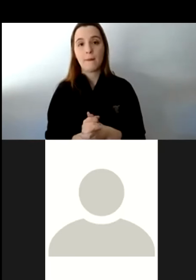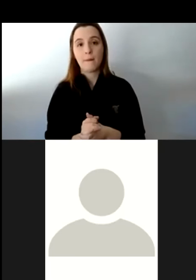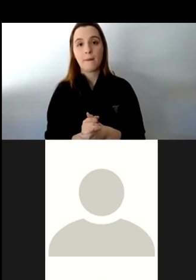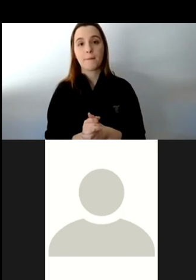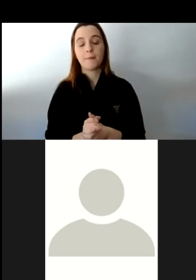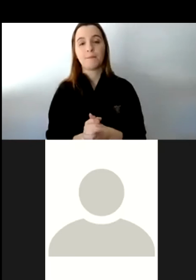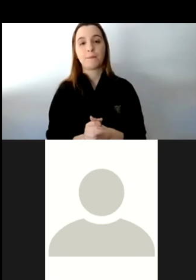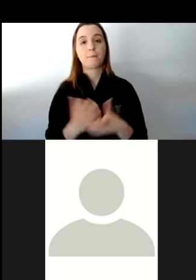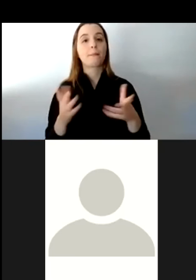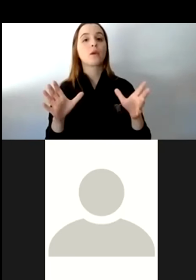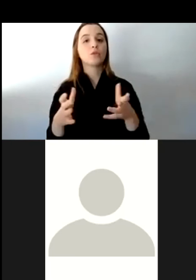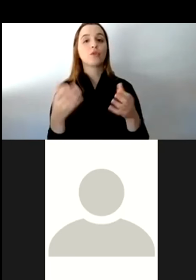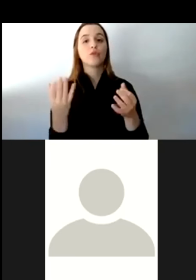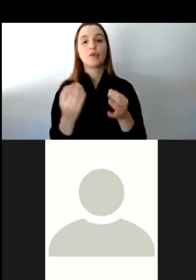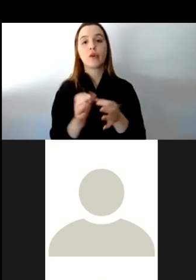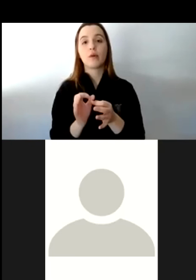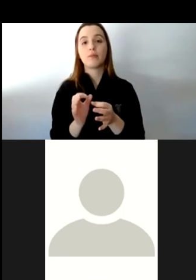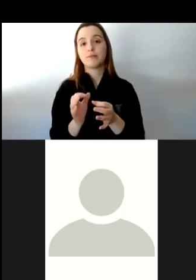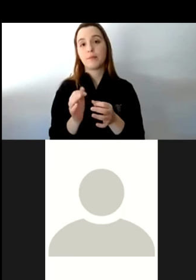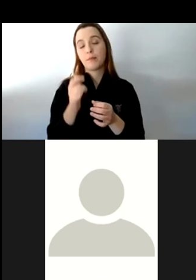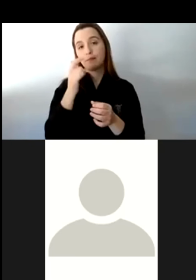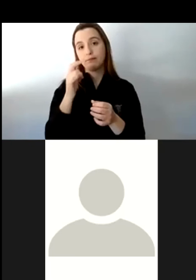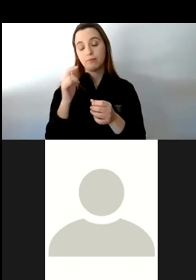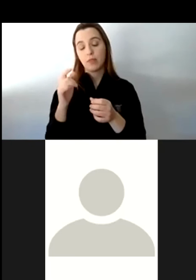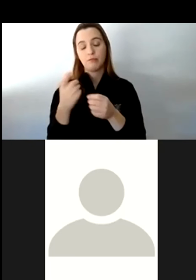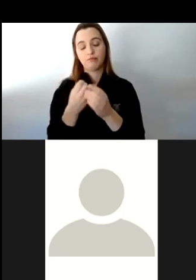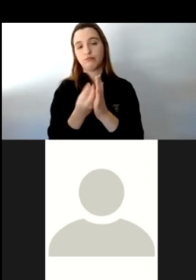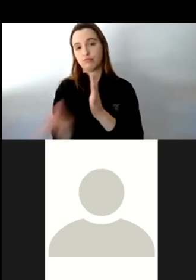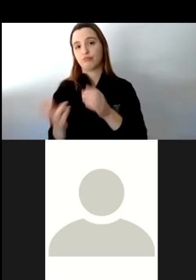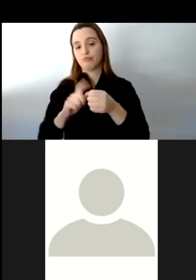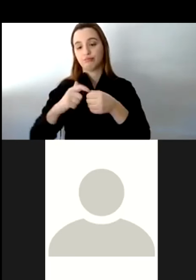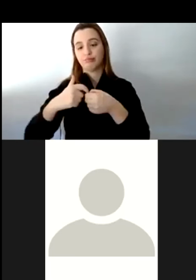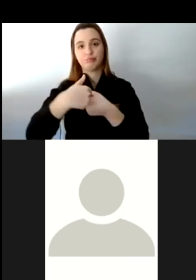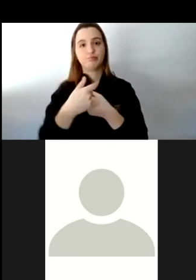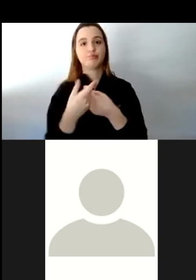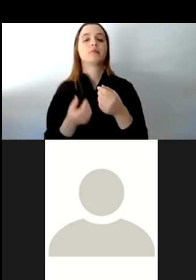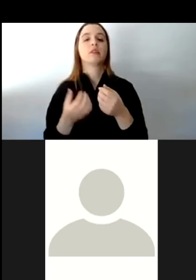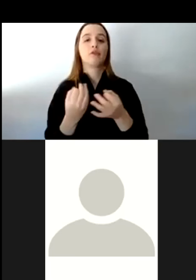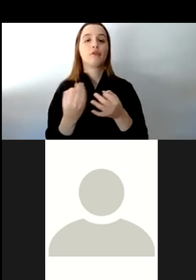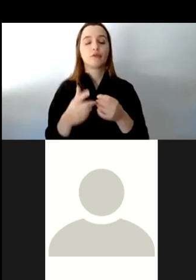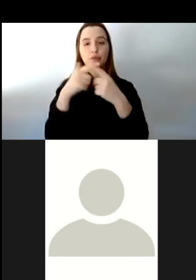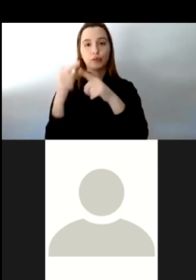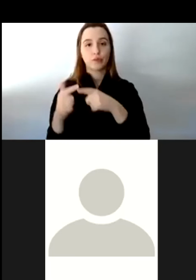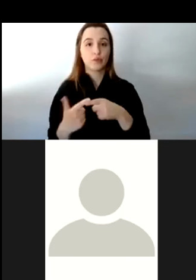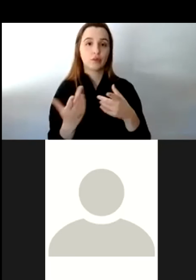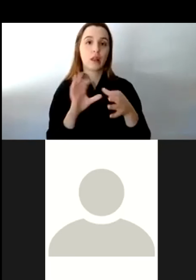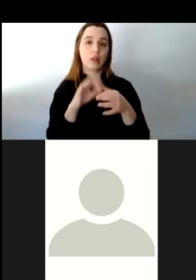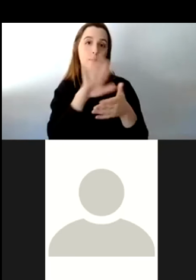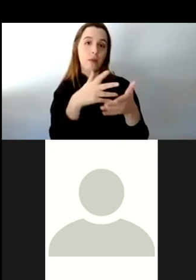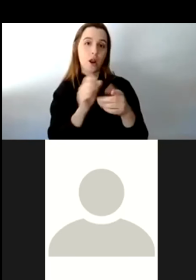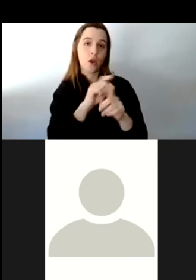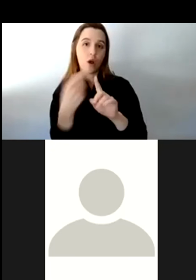Esta comissão contou com o contributo de diversos parceiros, nomeadamente na definição dos seus planos anuais, do